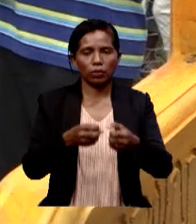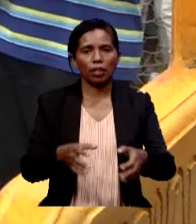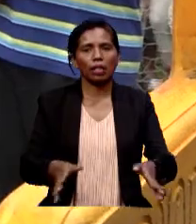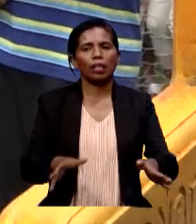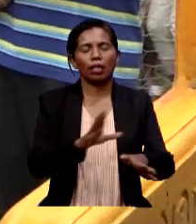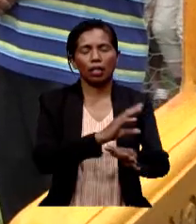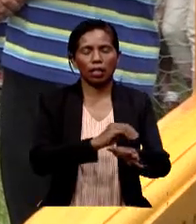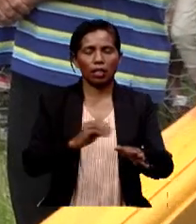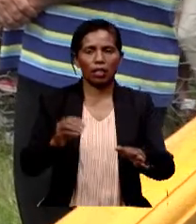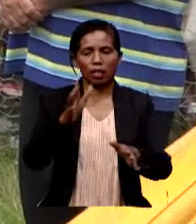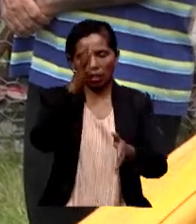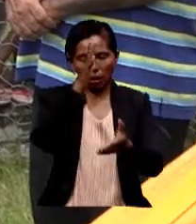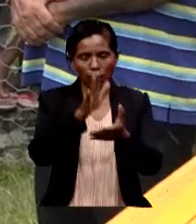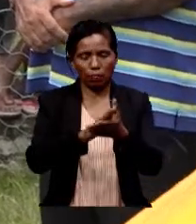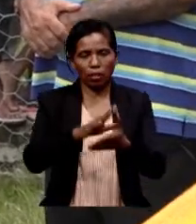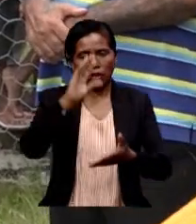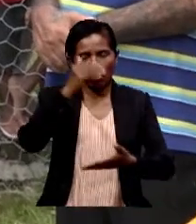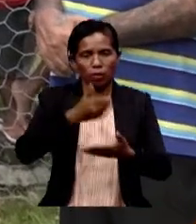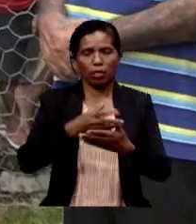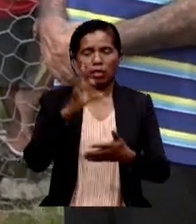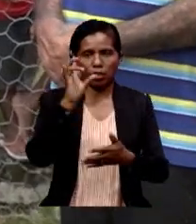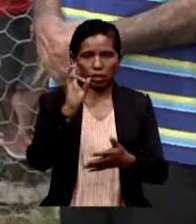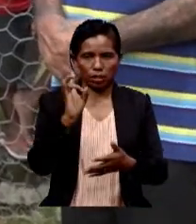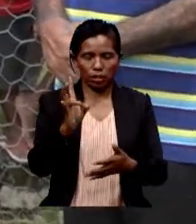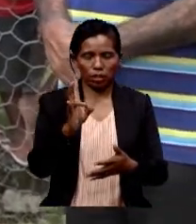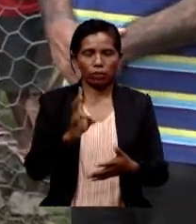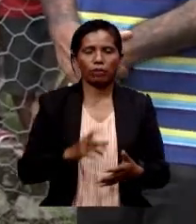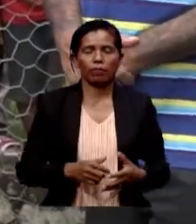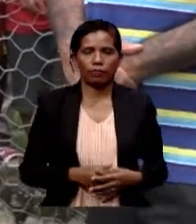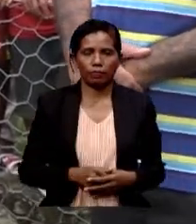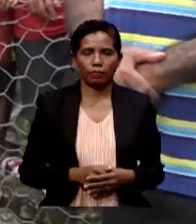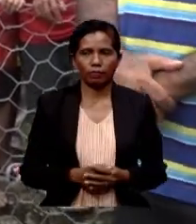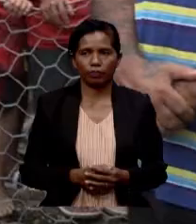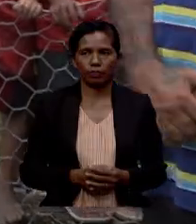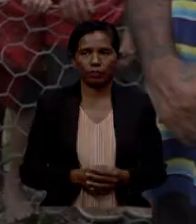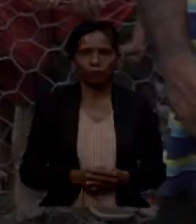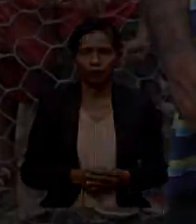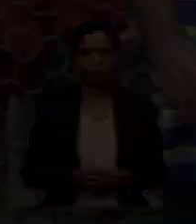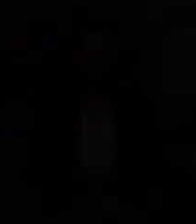hitu feto naing hat no mane naing tolong. Jimmy Fernandez, Juvial da Costa, GMN.